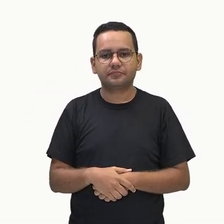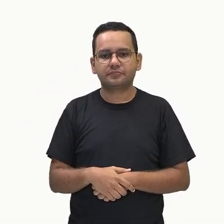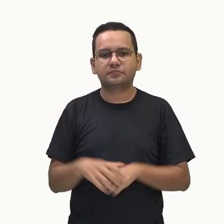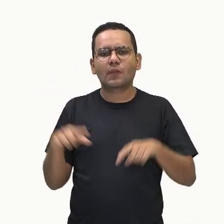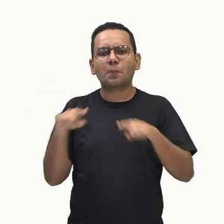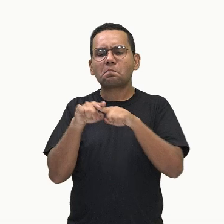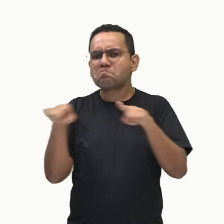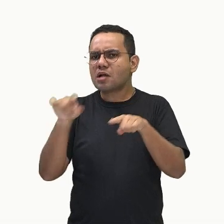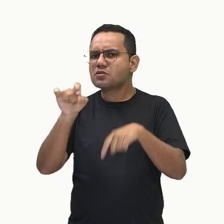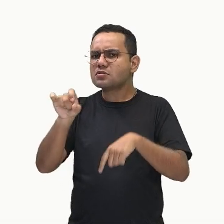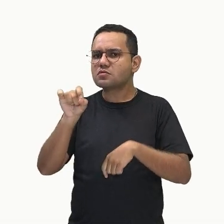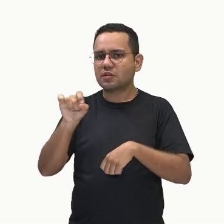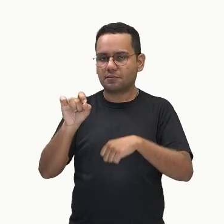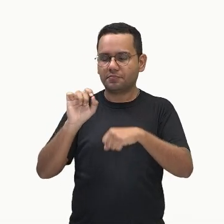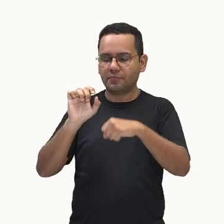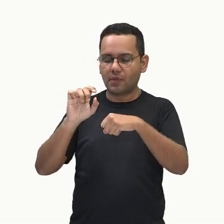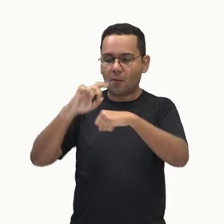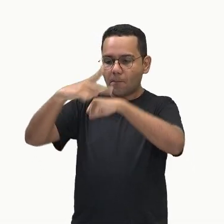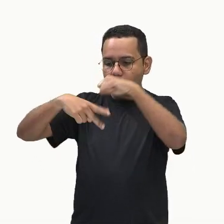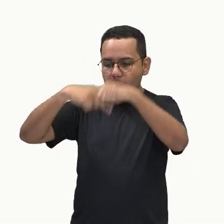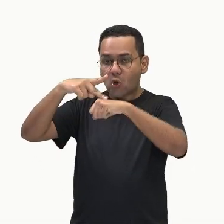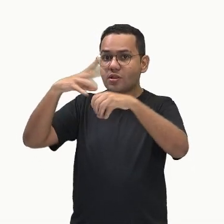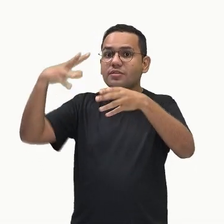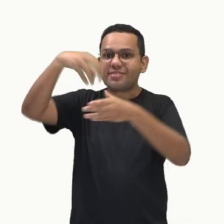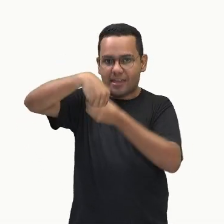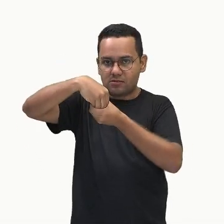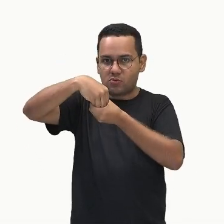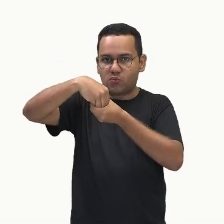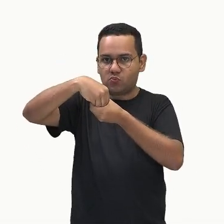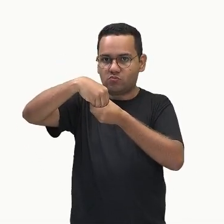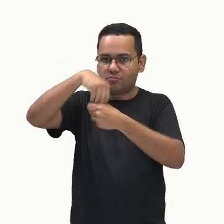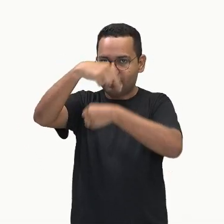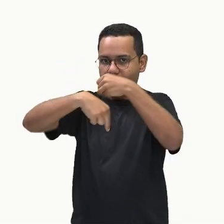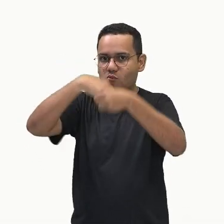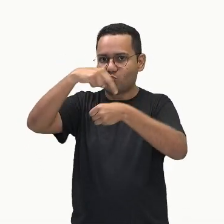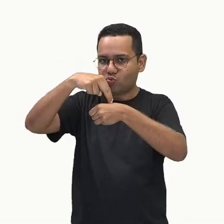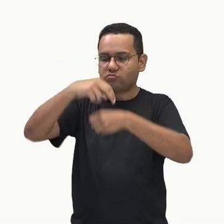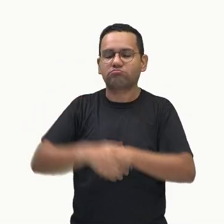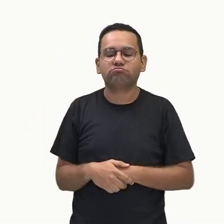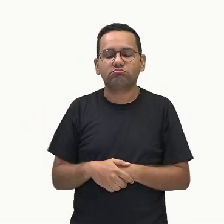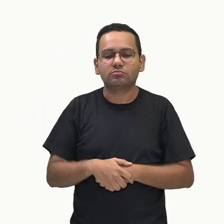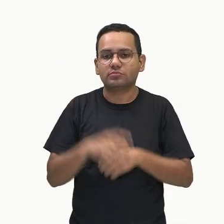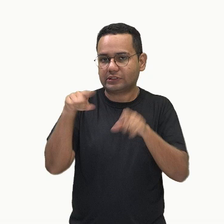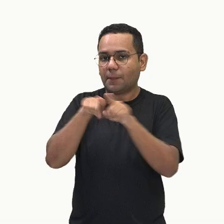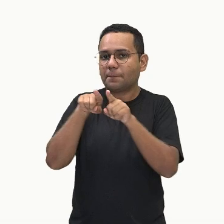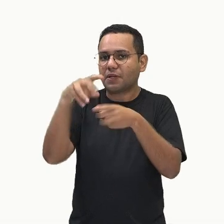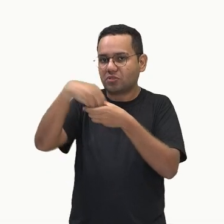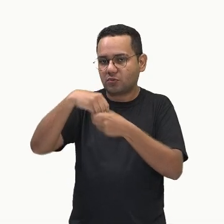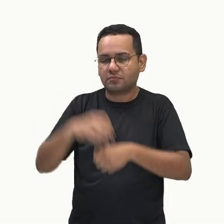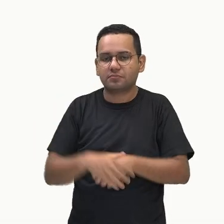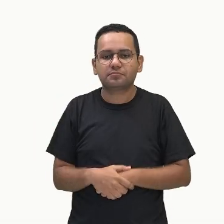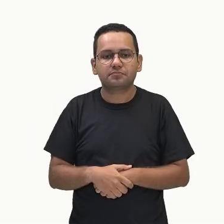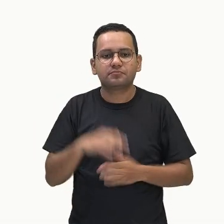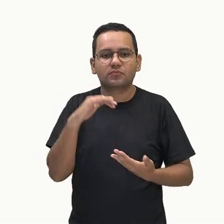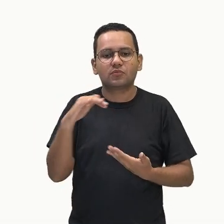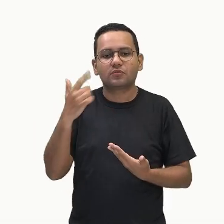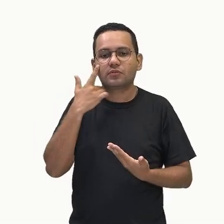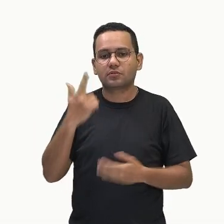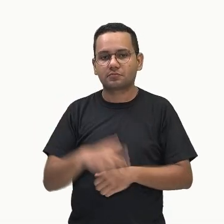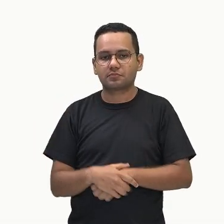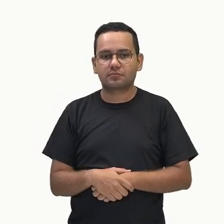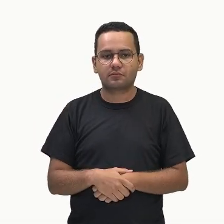núcleo, certo? Do átomo. E aí nós vamos ter a representação.